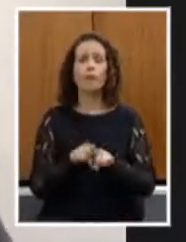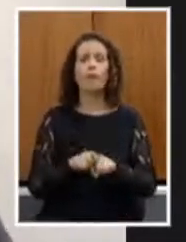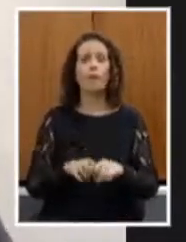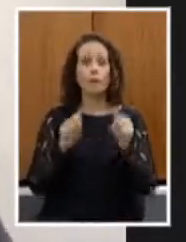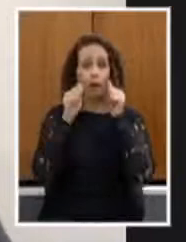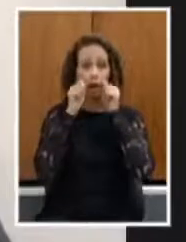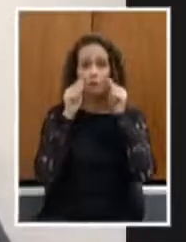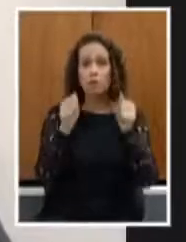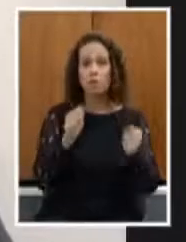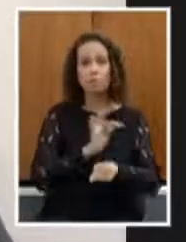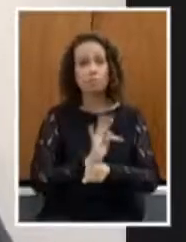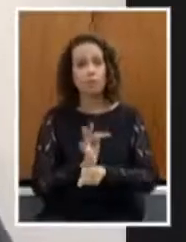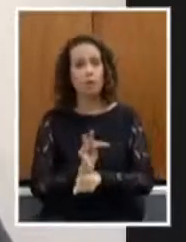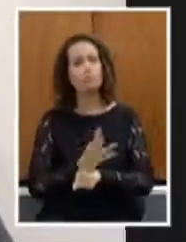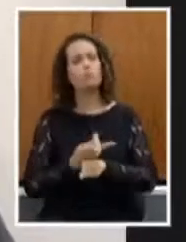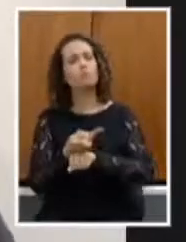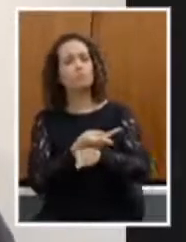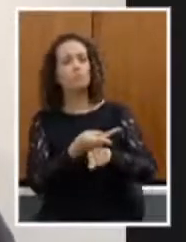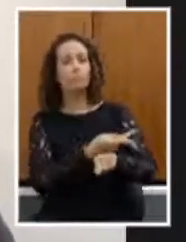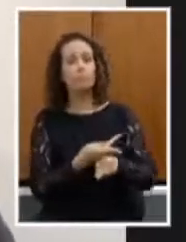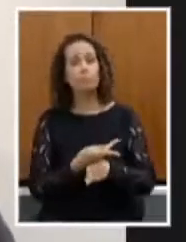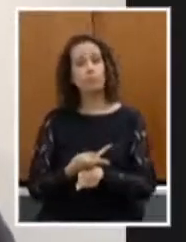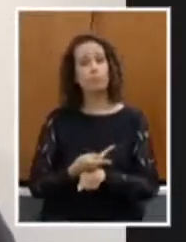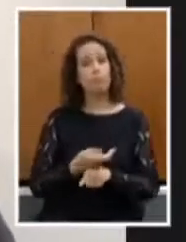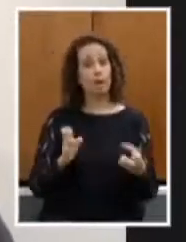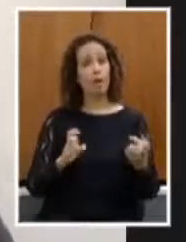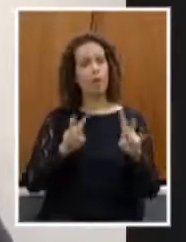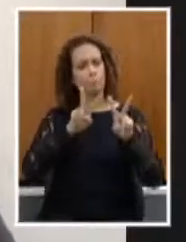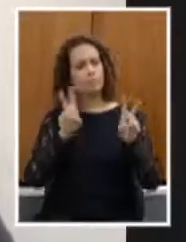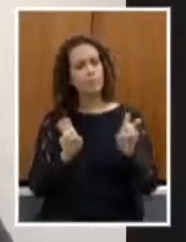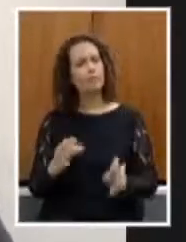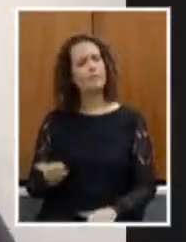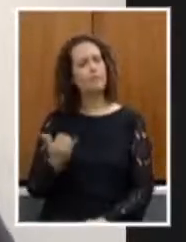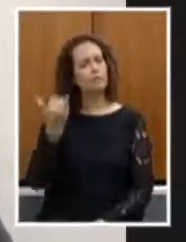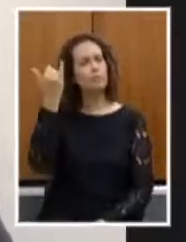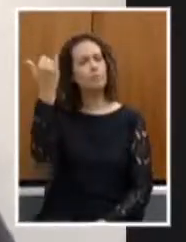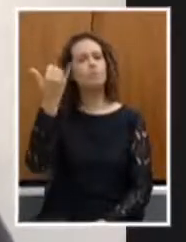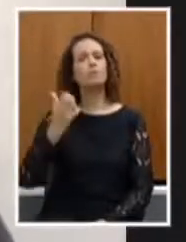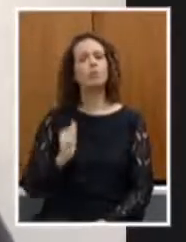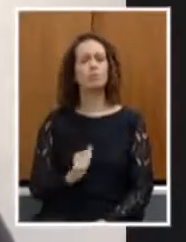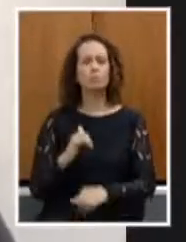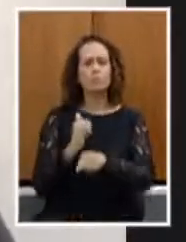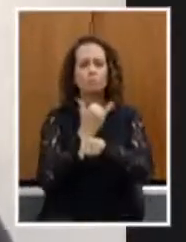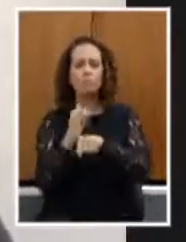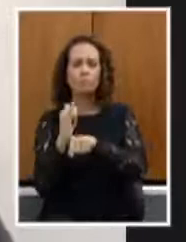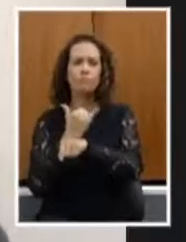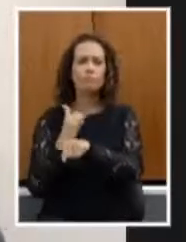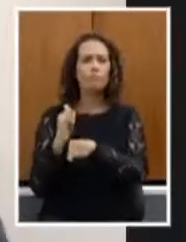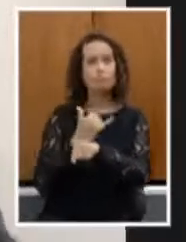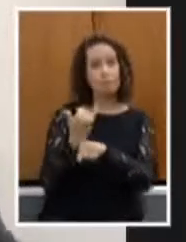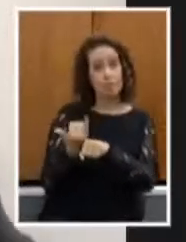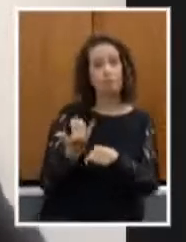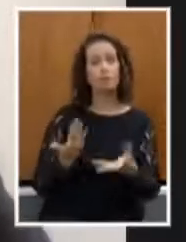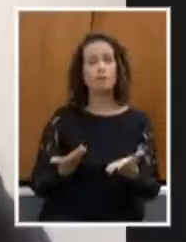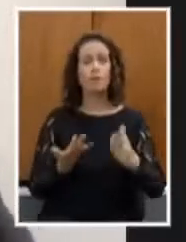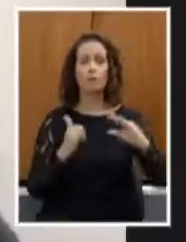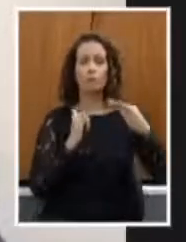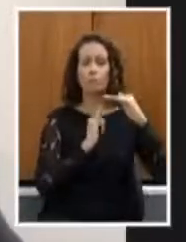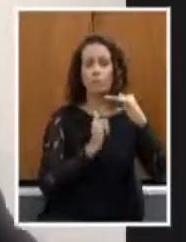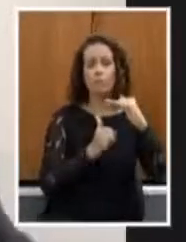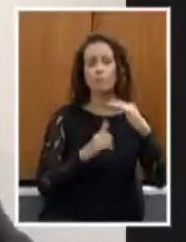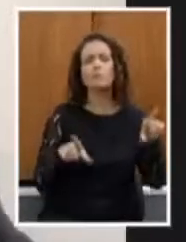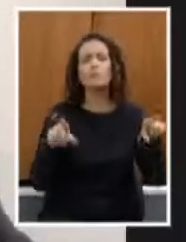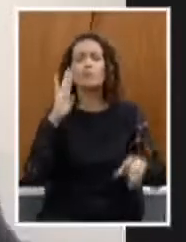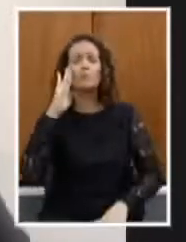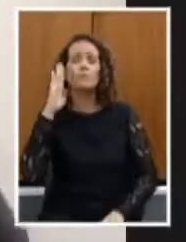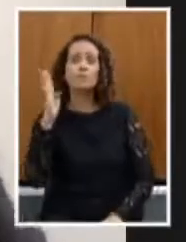do Bloco, porque essa é uma matéria muito importante. Nós sabemos a importância estratégica das startups, principalmente aqui,